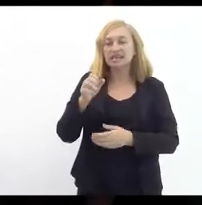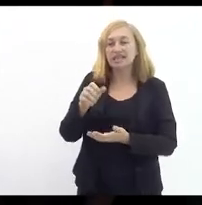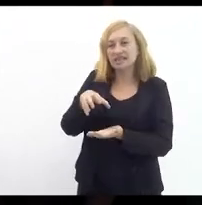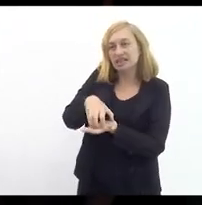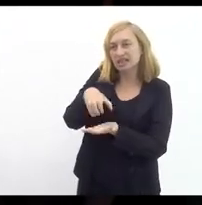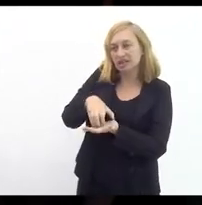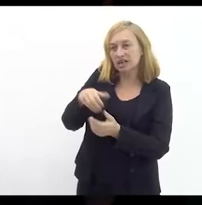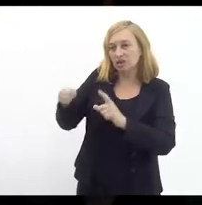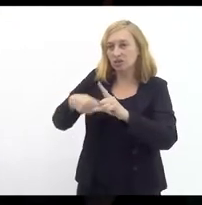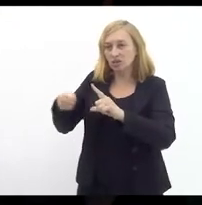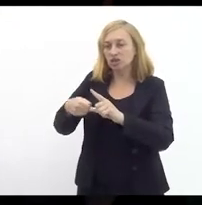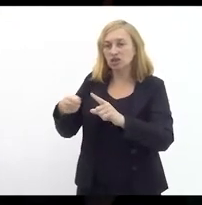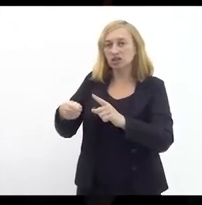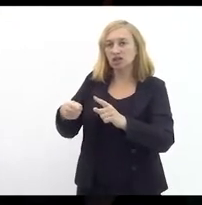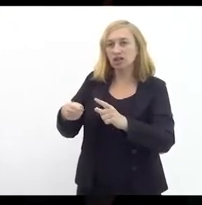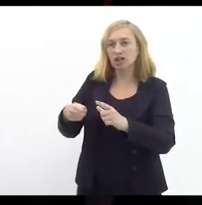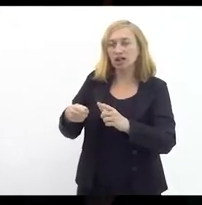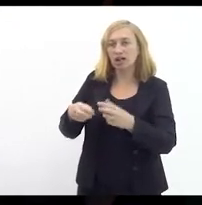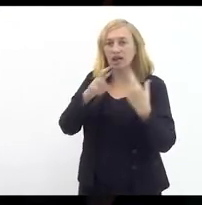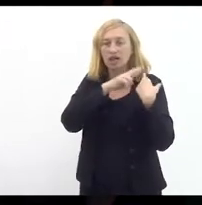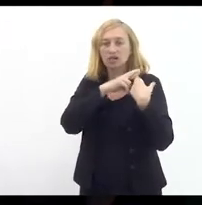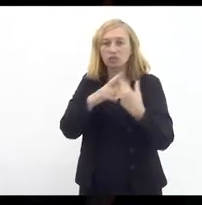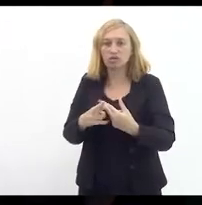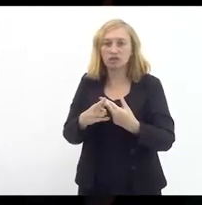bens. Na verdade, ela é